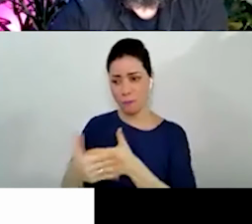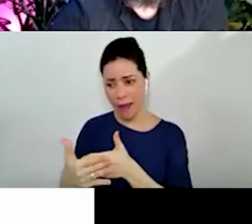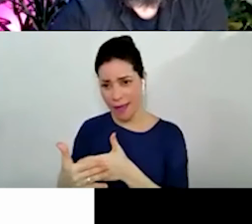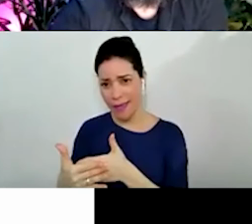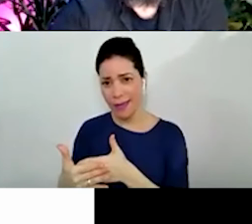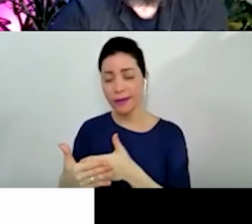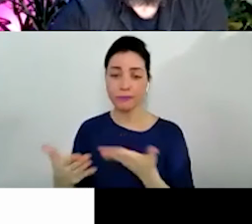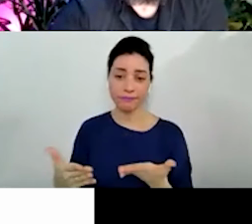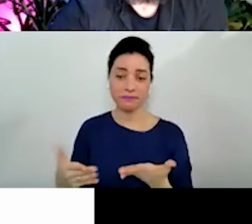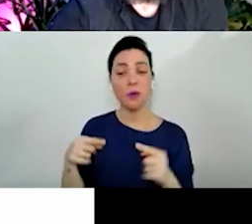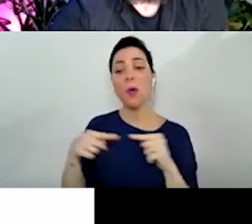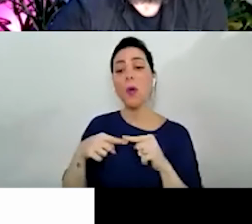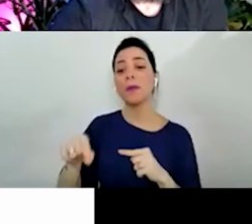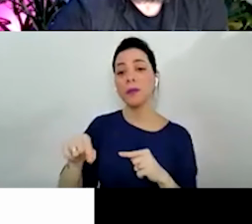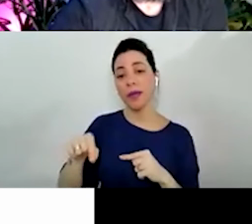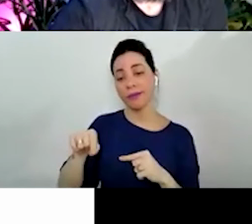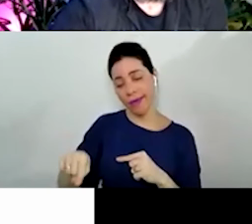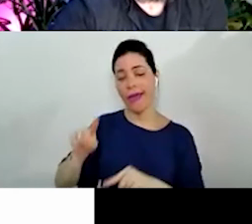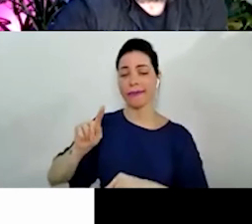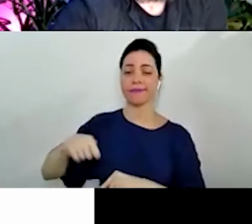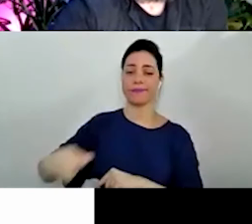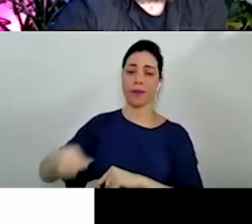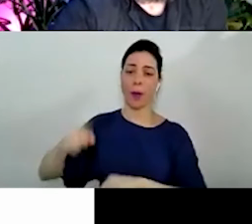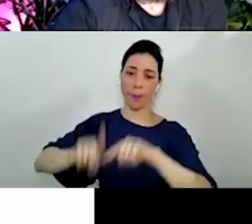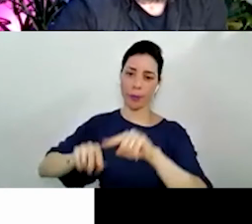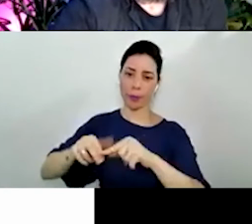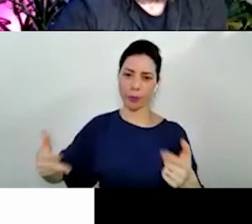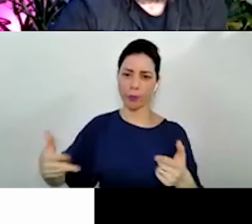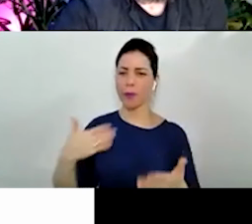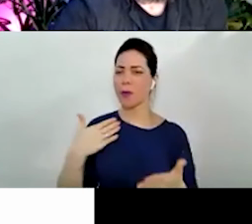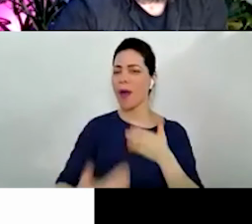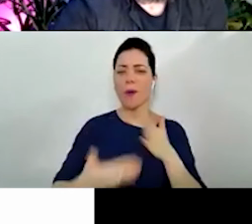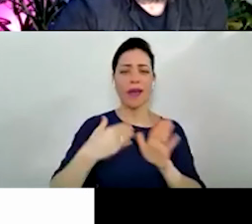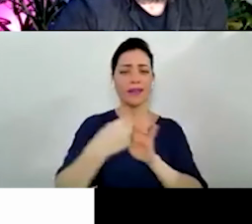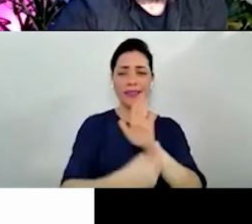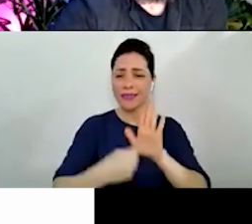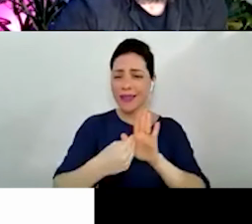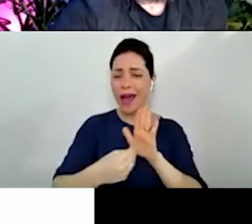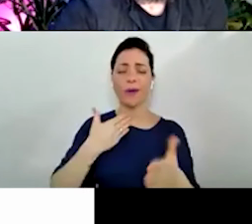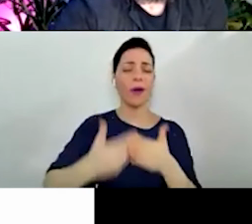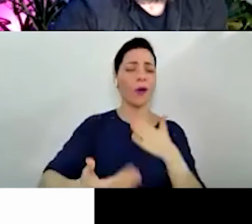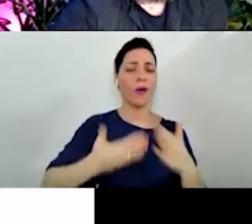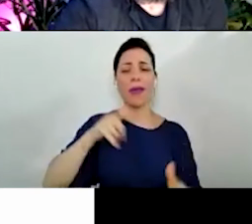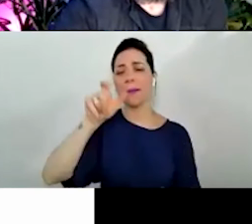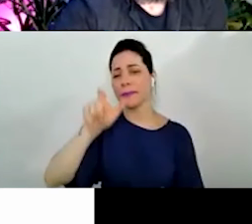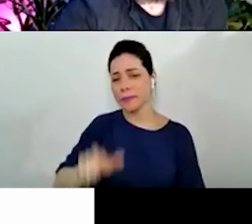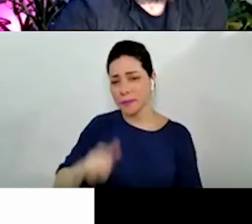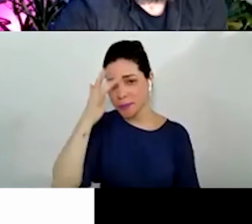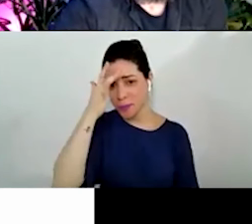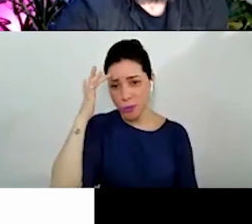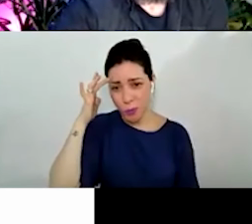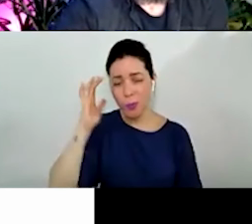conta que nesse caso é o produto é qualquer designer qualquer pessoa qualquer é